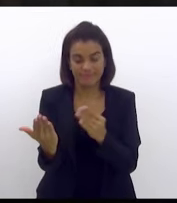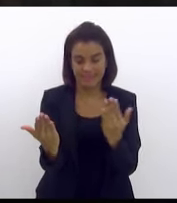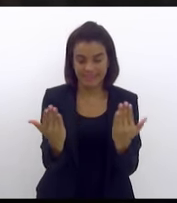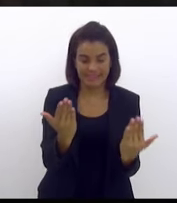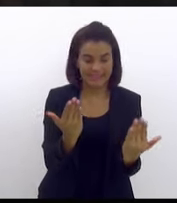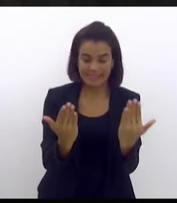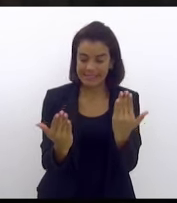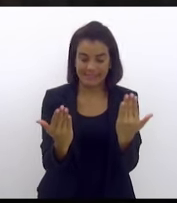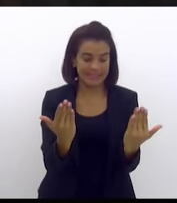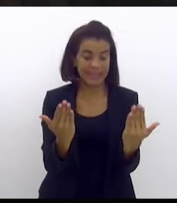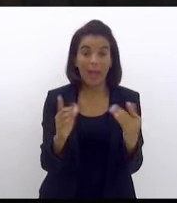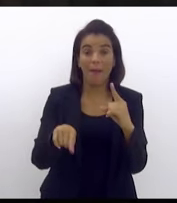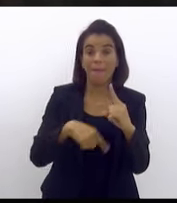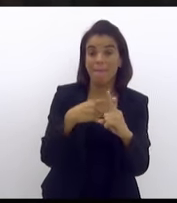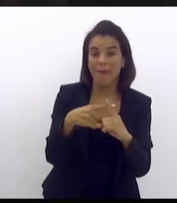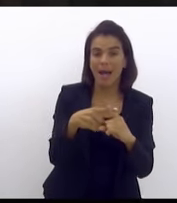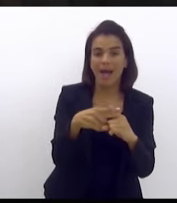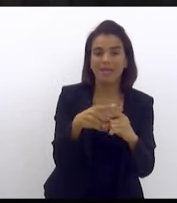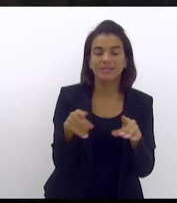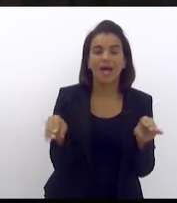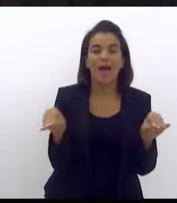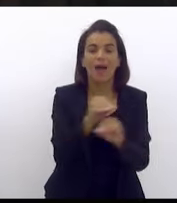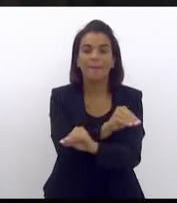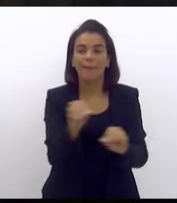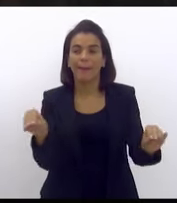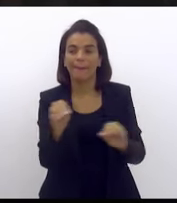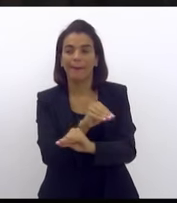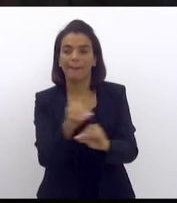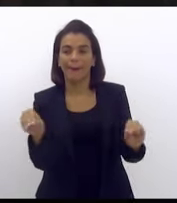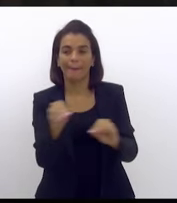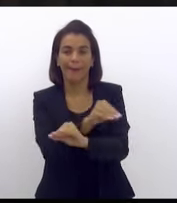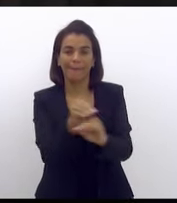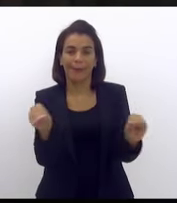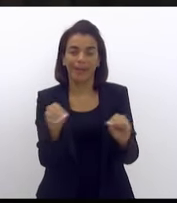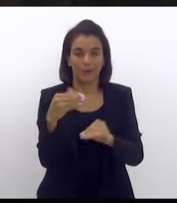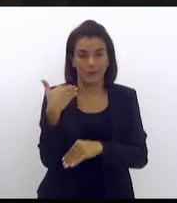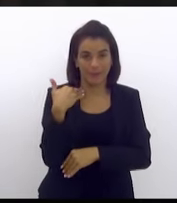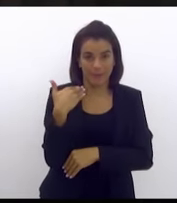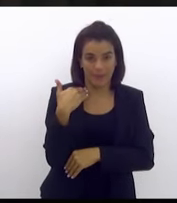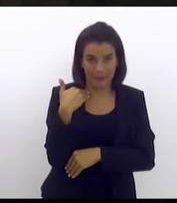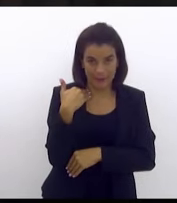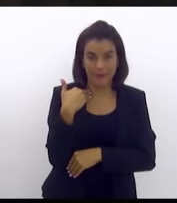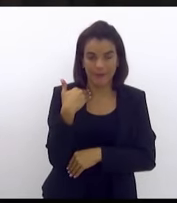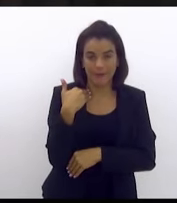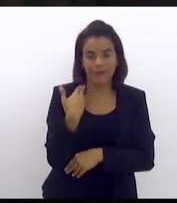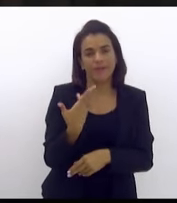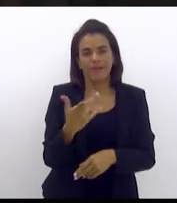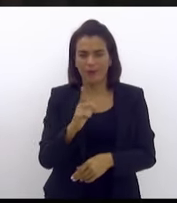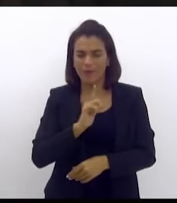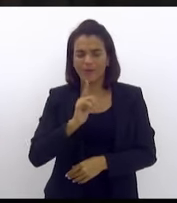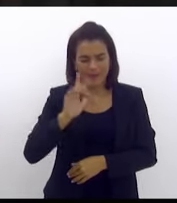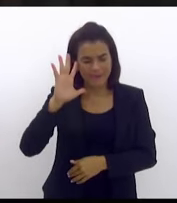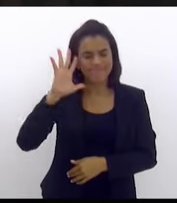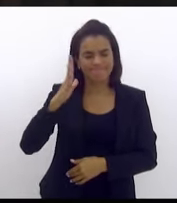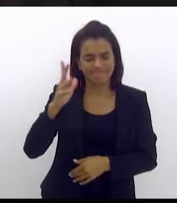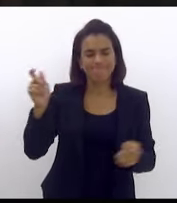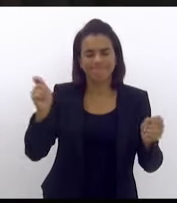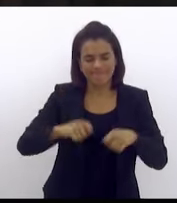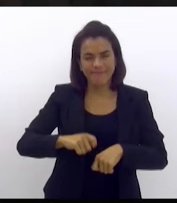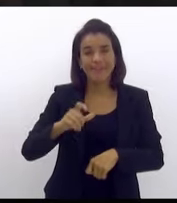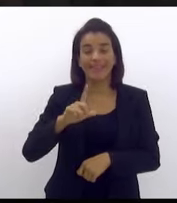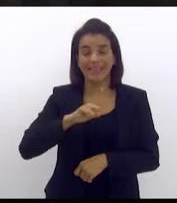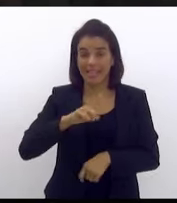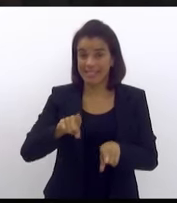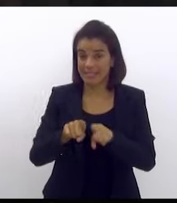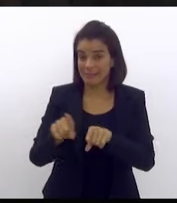e com a movimentação bancária. Então, tem caminho para isso. Como tem